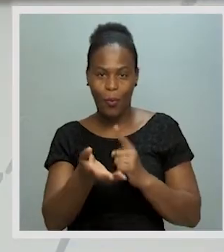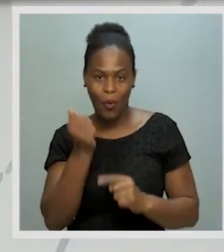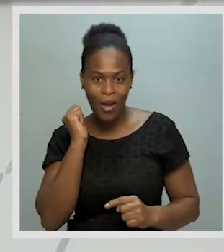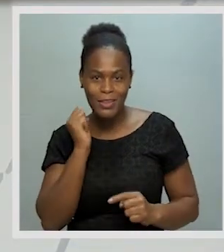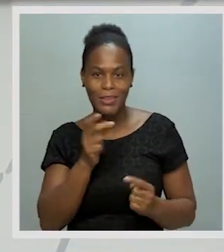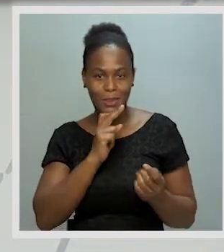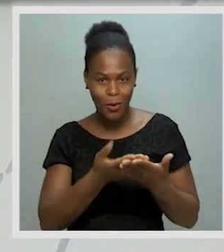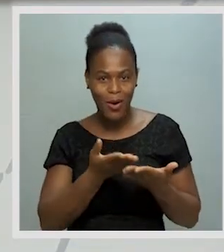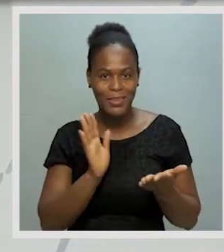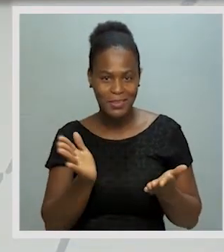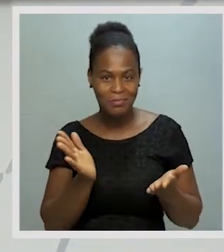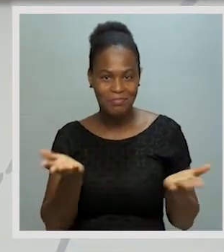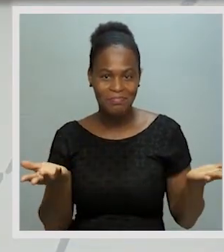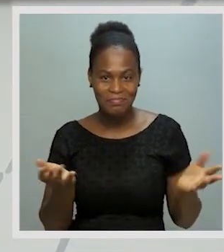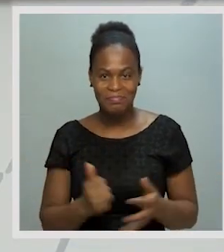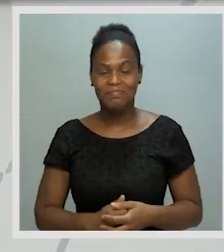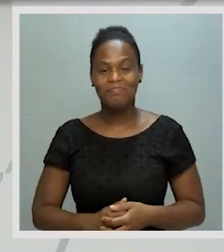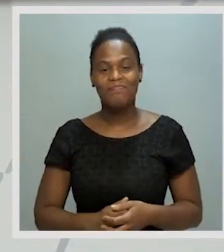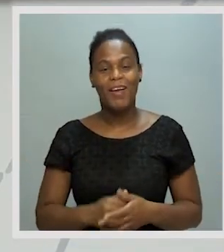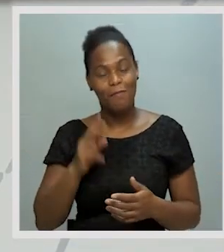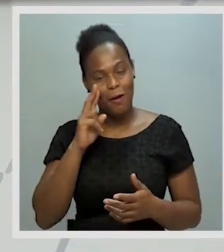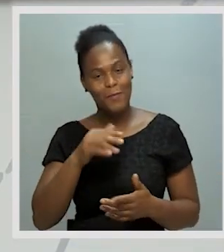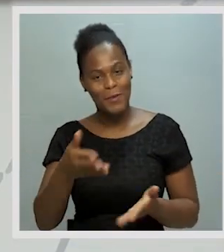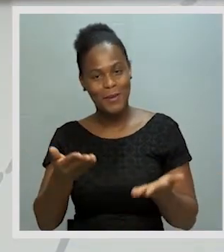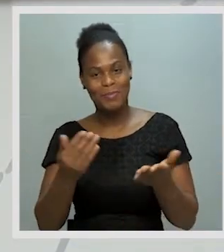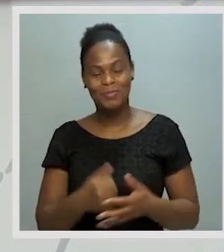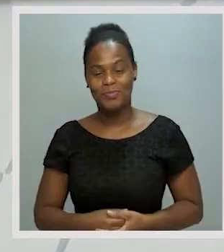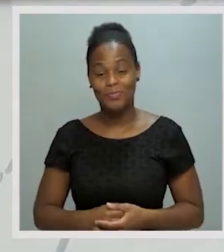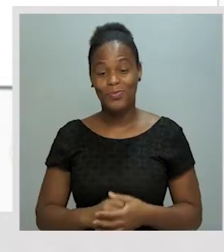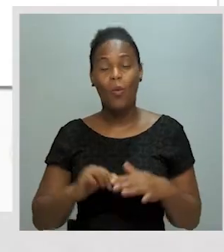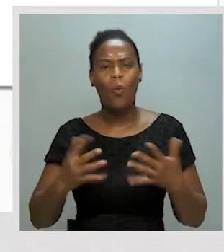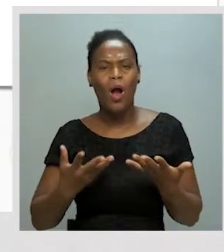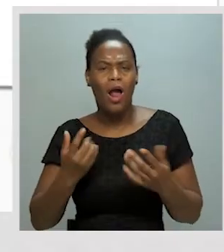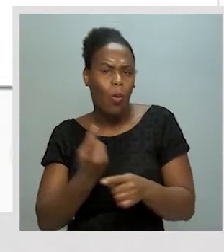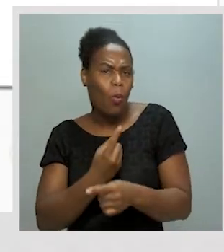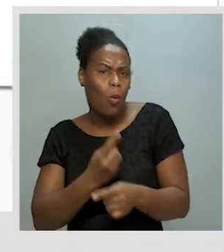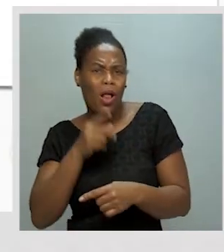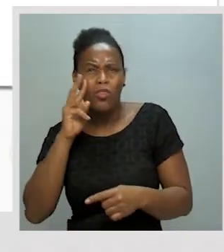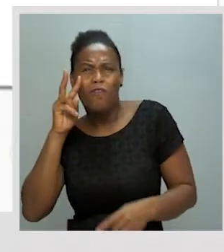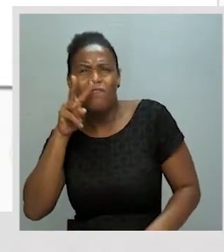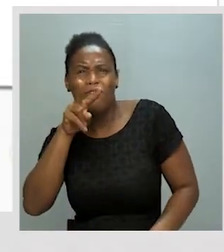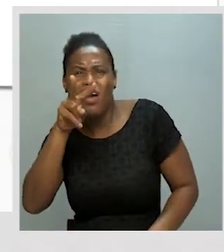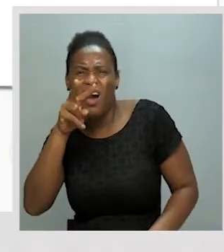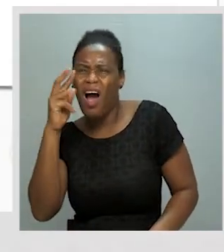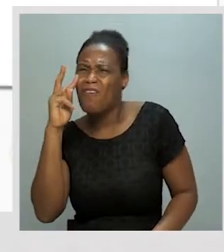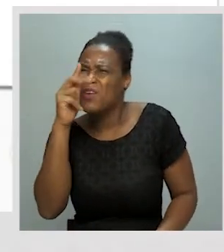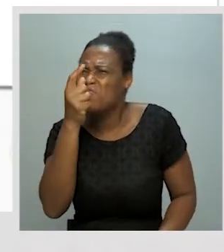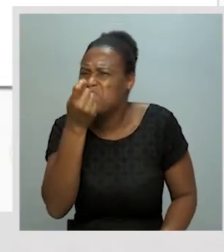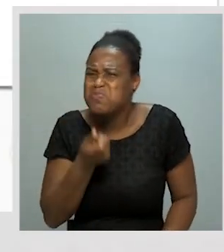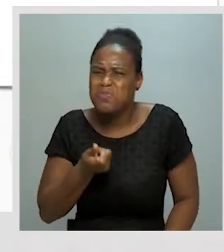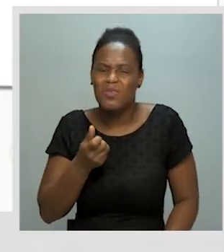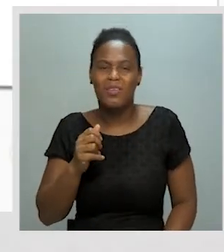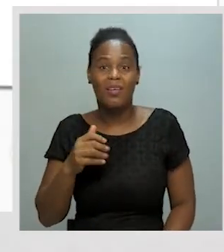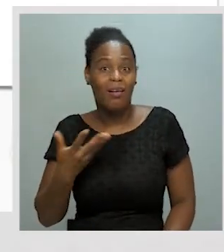Conseguiram chegar na resposta? Vamos ver. Qual é a coisa que, quanto mais se mira, menos se